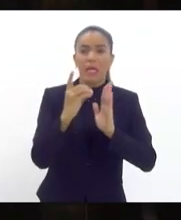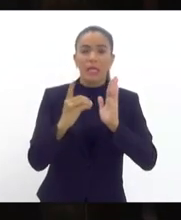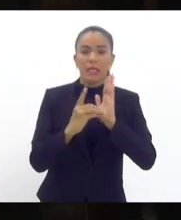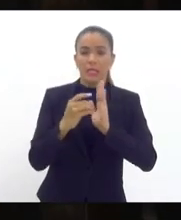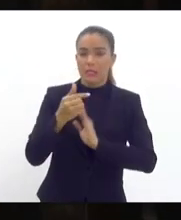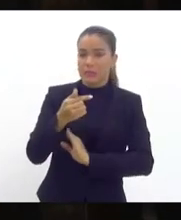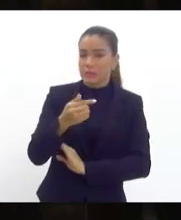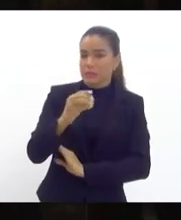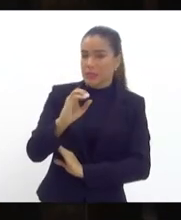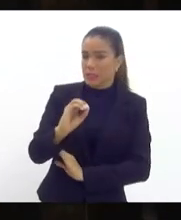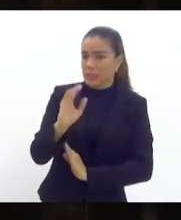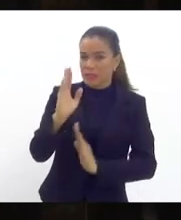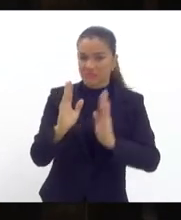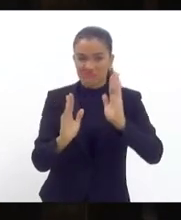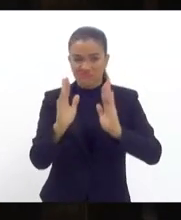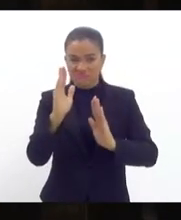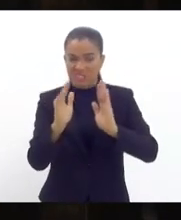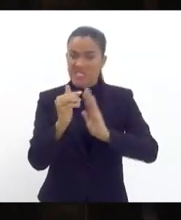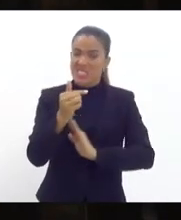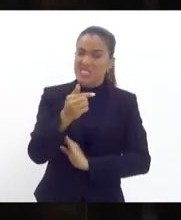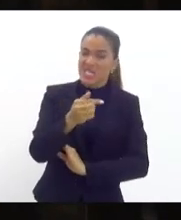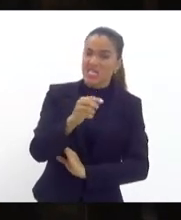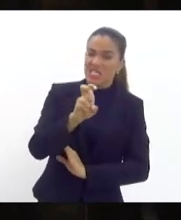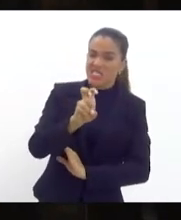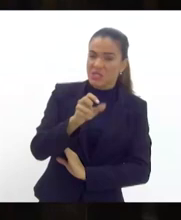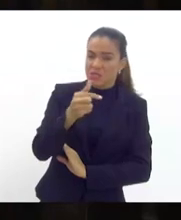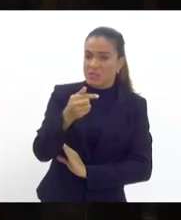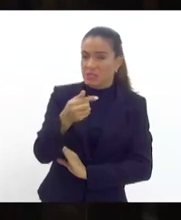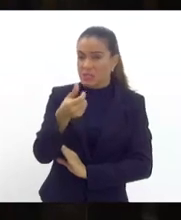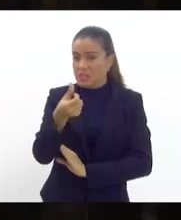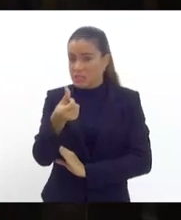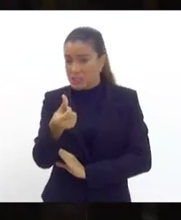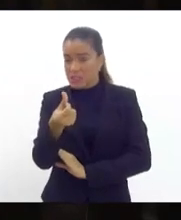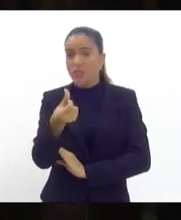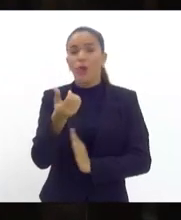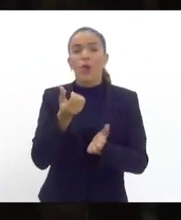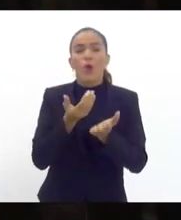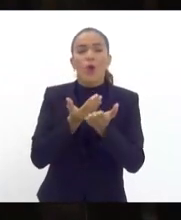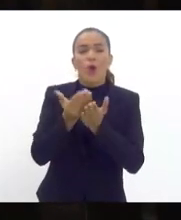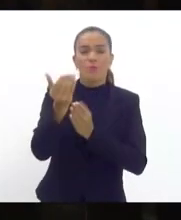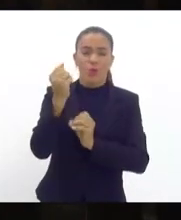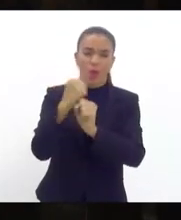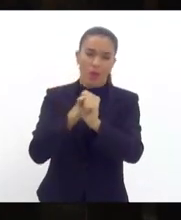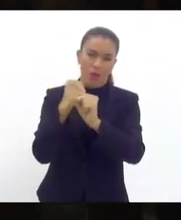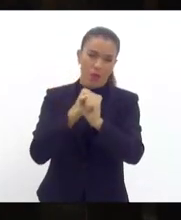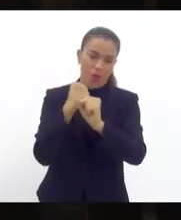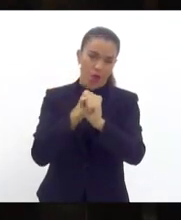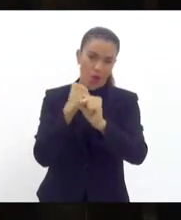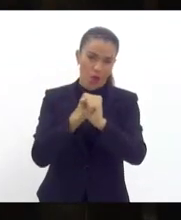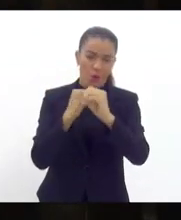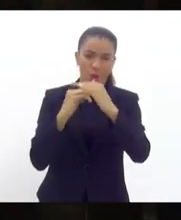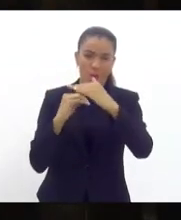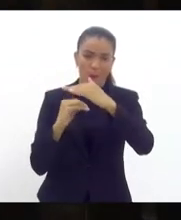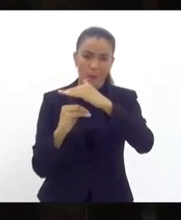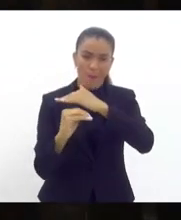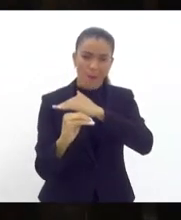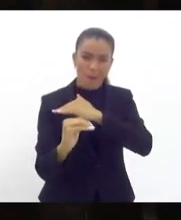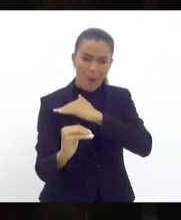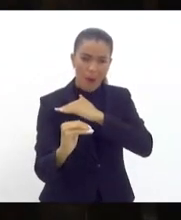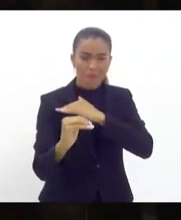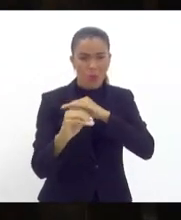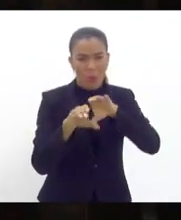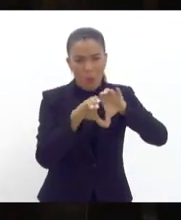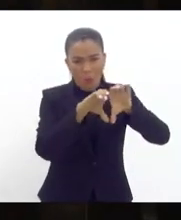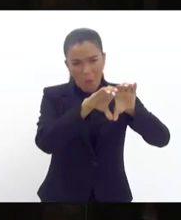por 7576 começou a obra do metrô aí na praça Saens Penha surgiu um grande